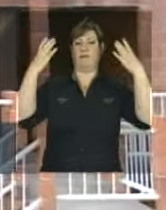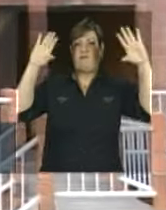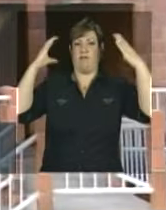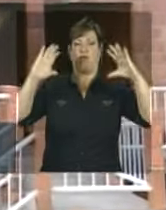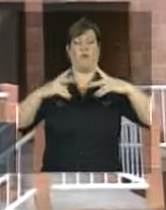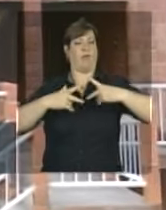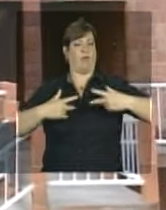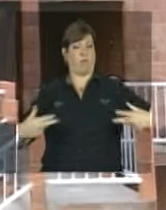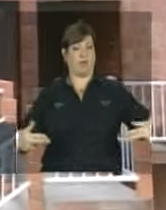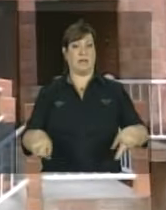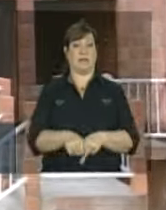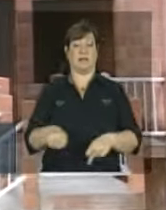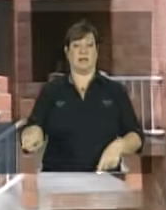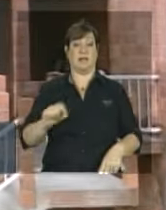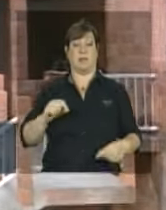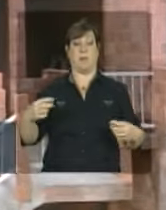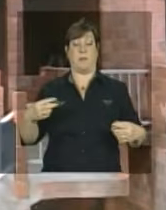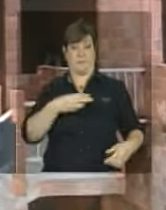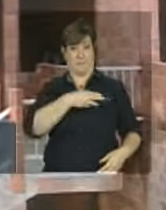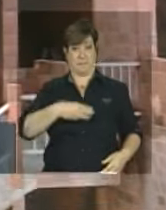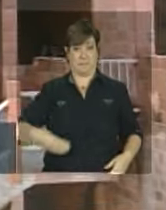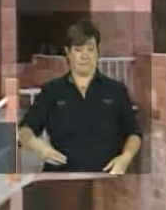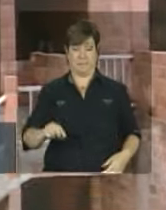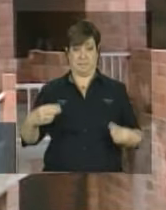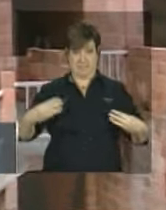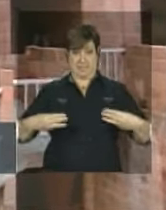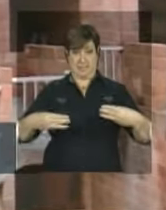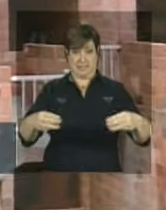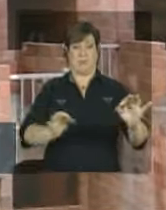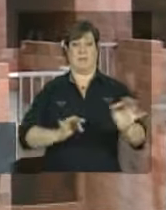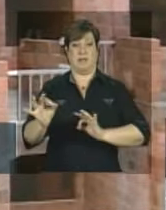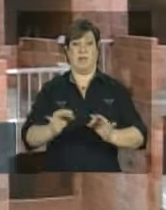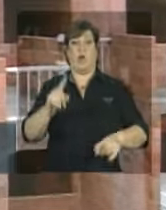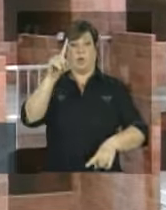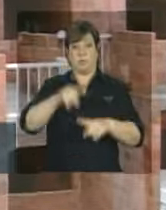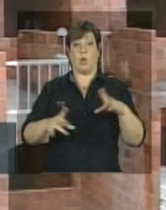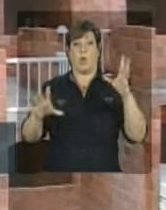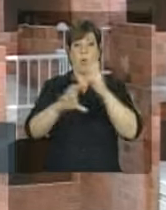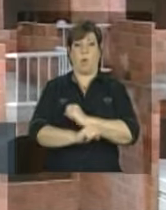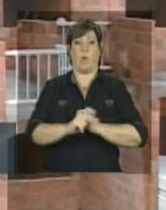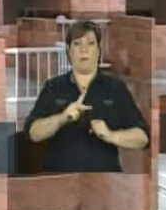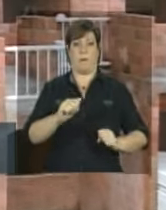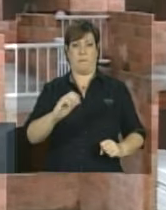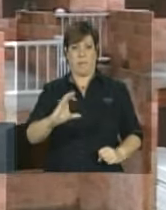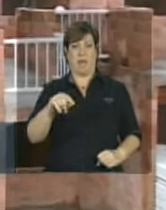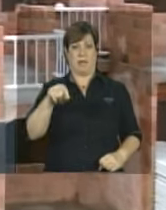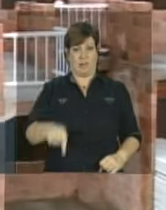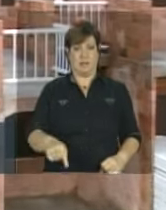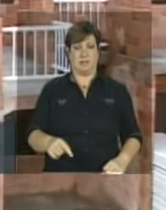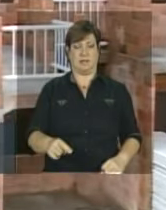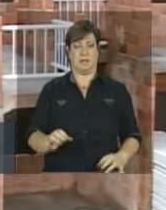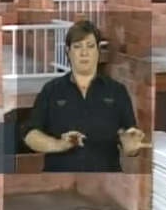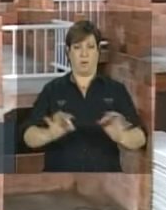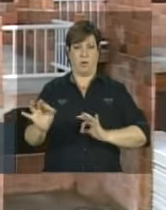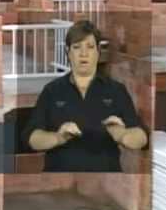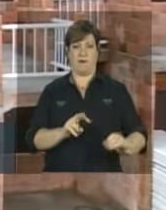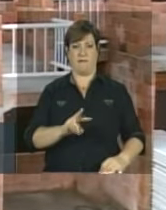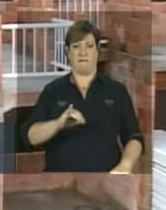esportivas e, segundo o Ministério do Planejamento, o total do PAC no projeto Vila do